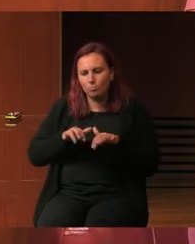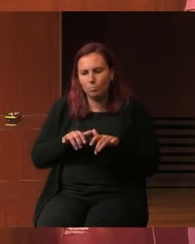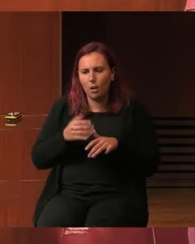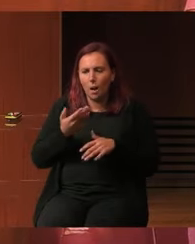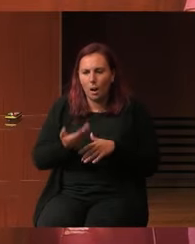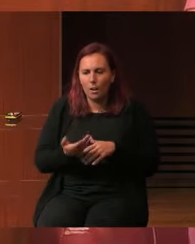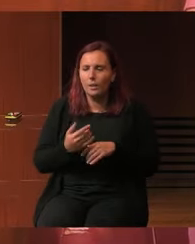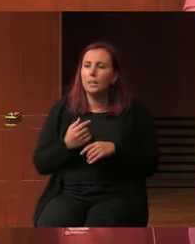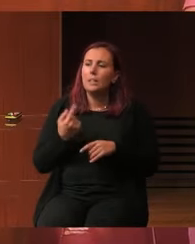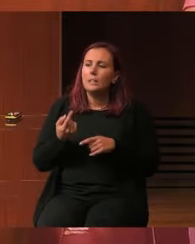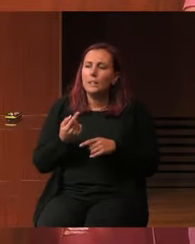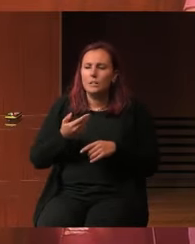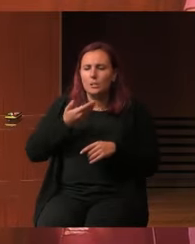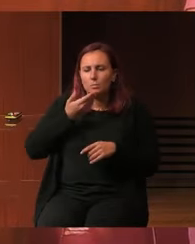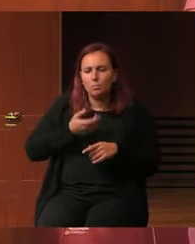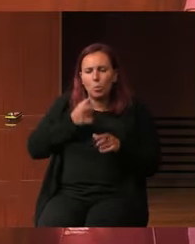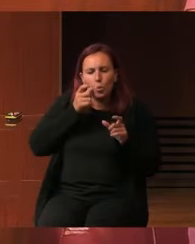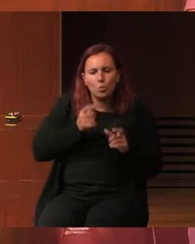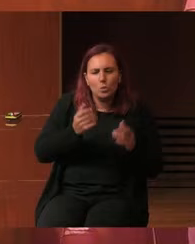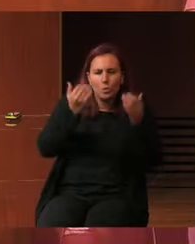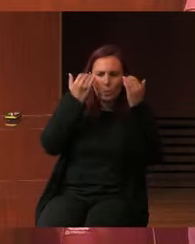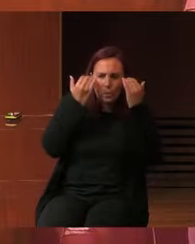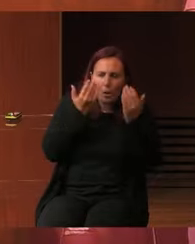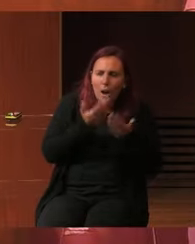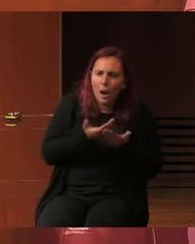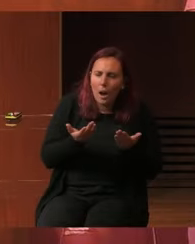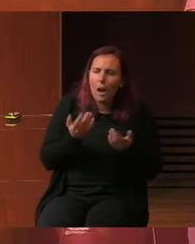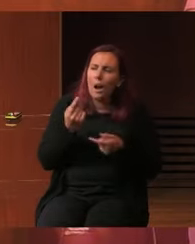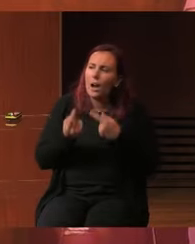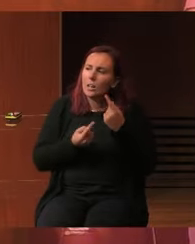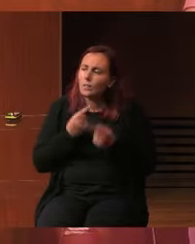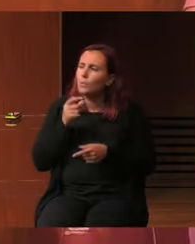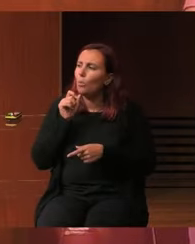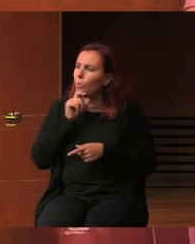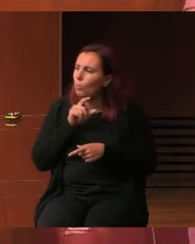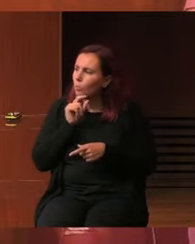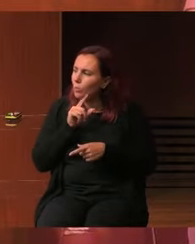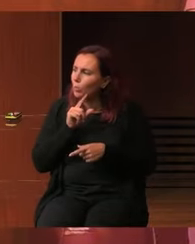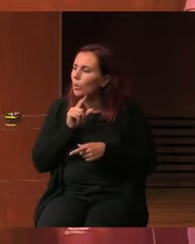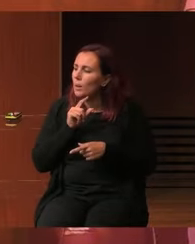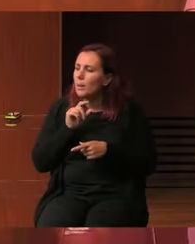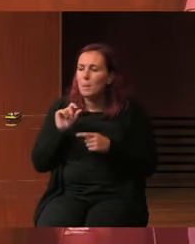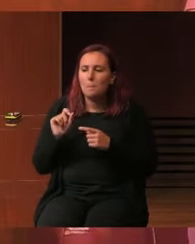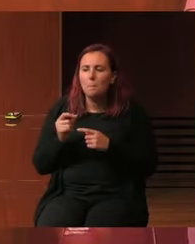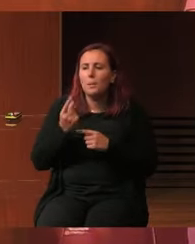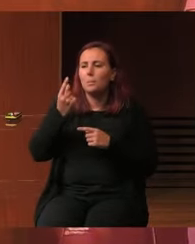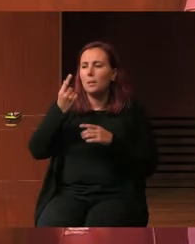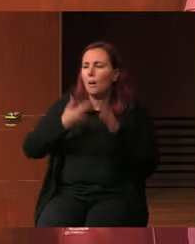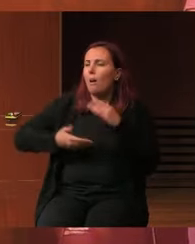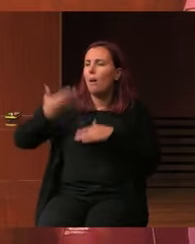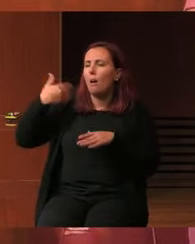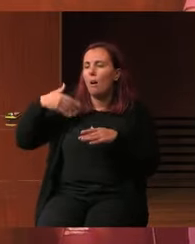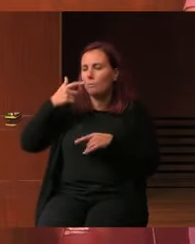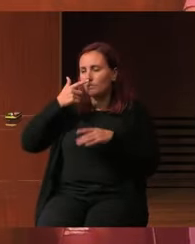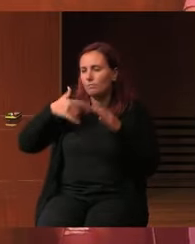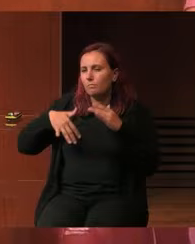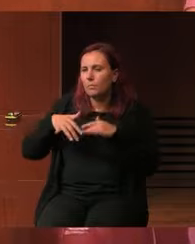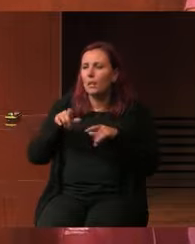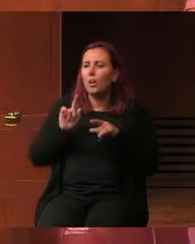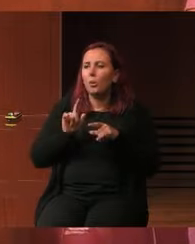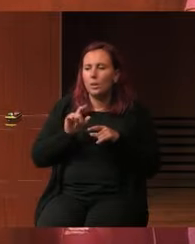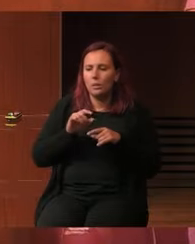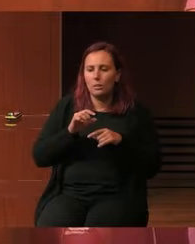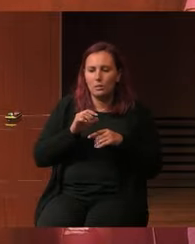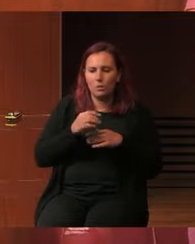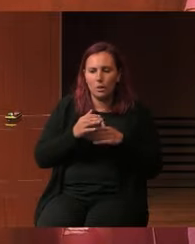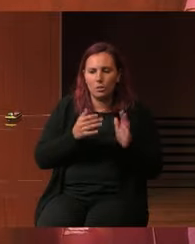tipo de guardiões ou controladores de informação, muito possivelmente pela primeira vez na larga história da humanidade, são caixas negras